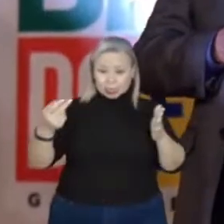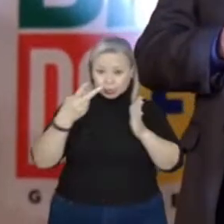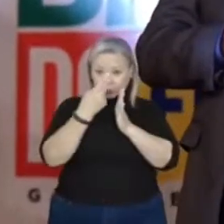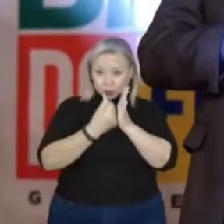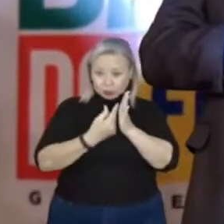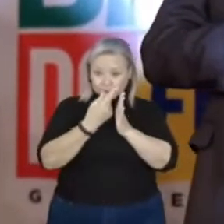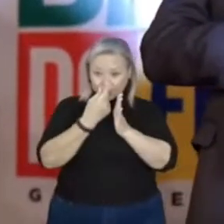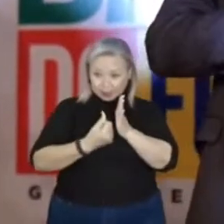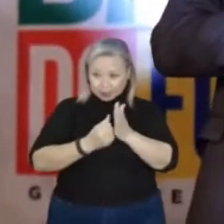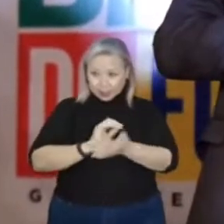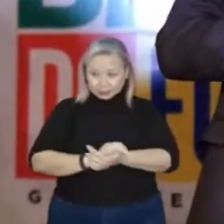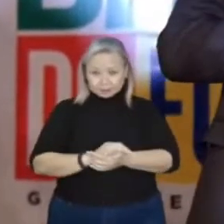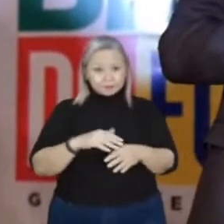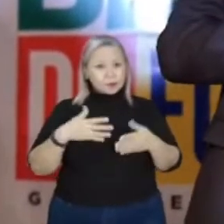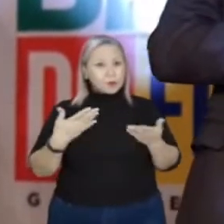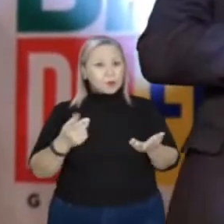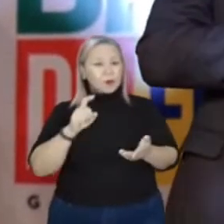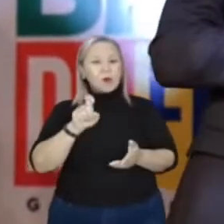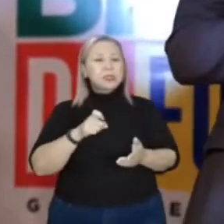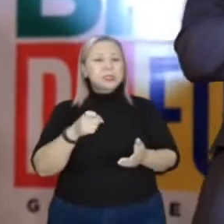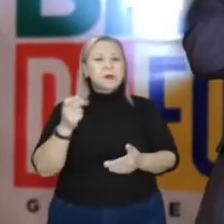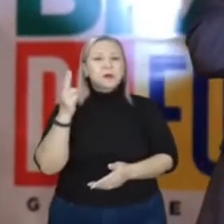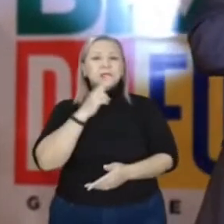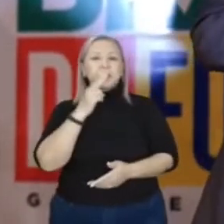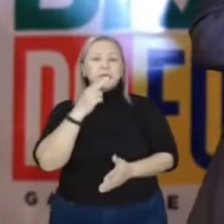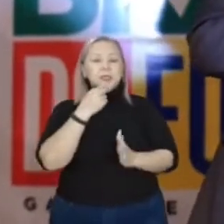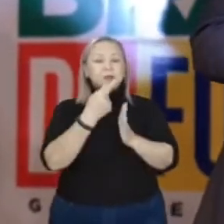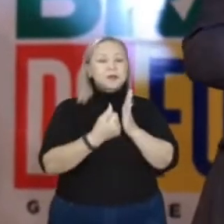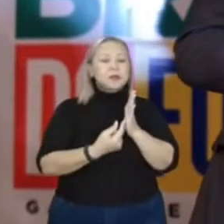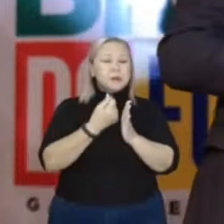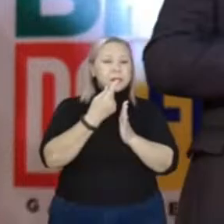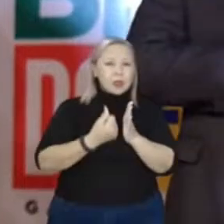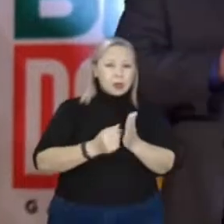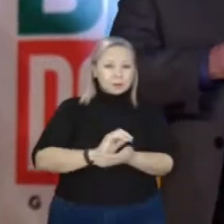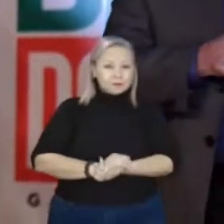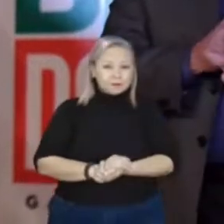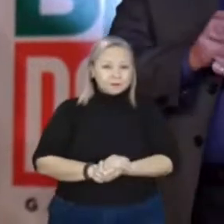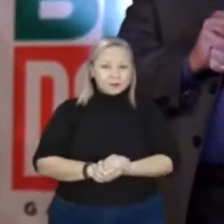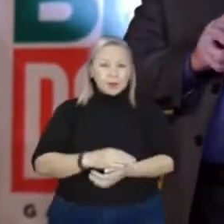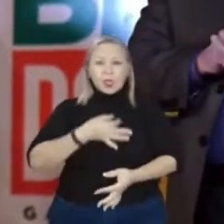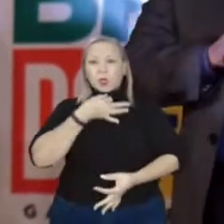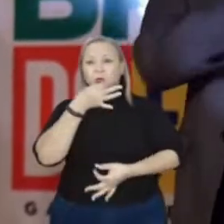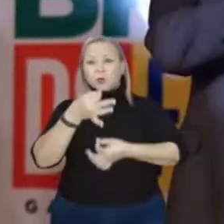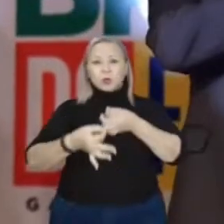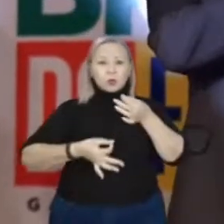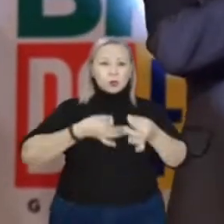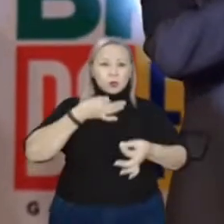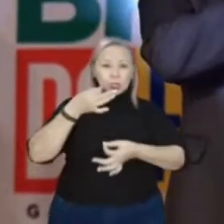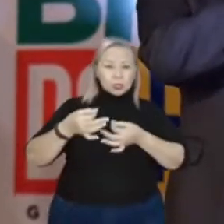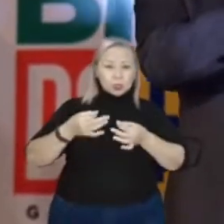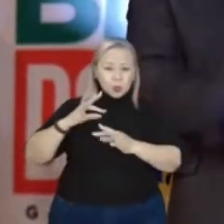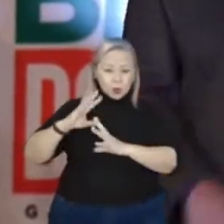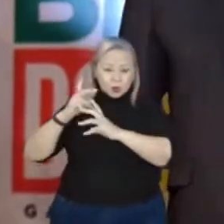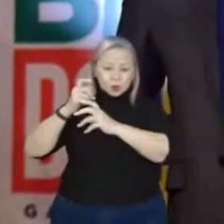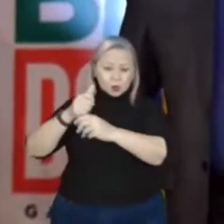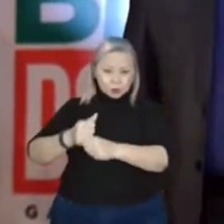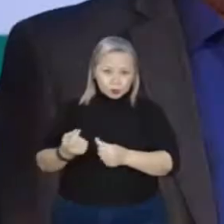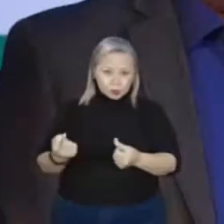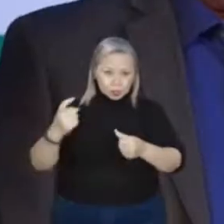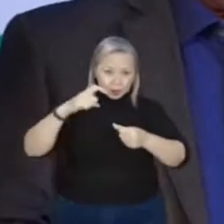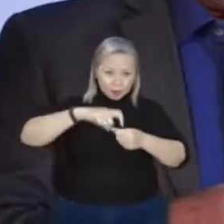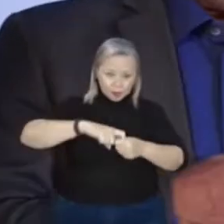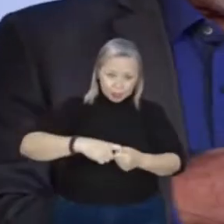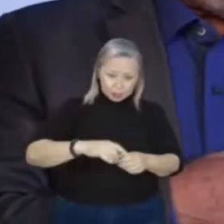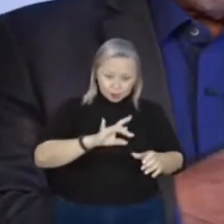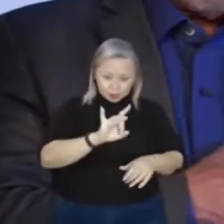orçamentárias, quais são as emergências orçamentárias, sugestões de revogações em cada